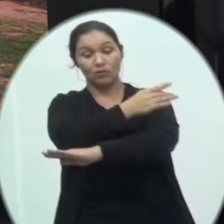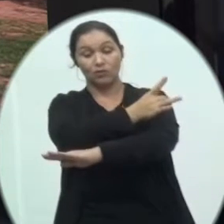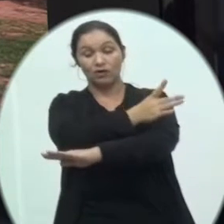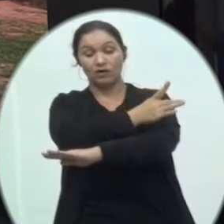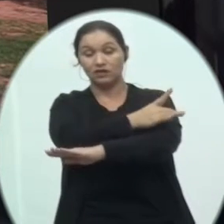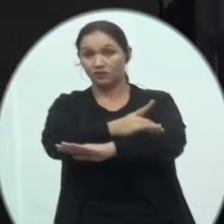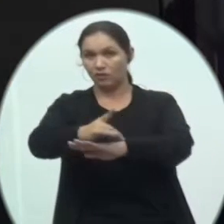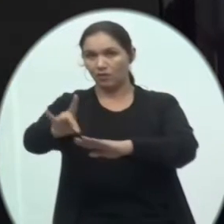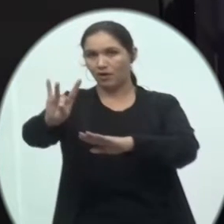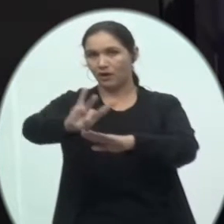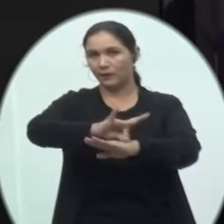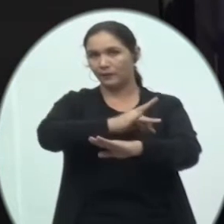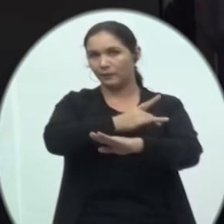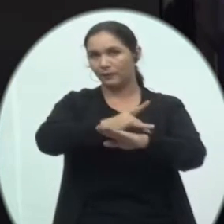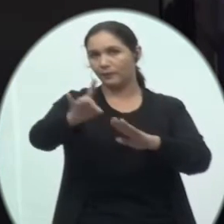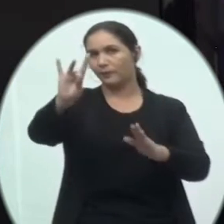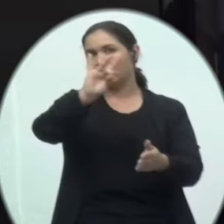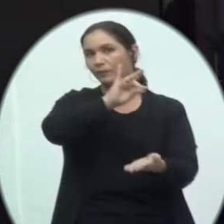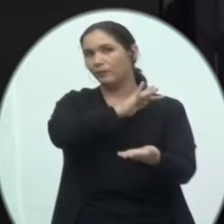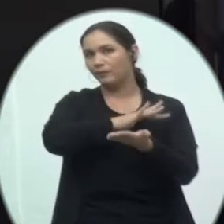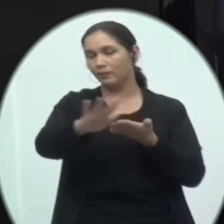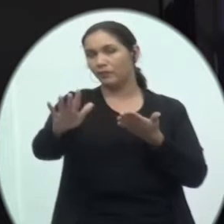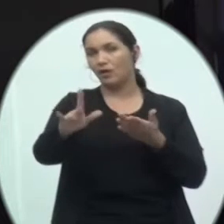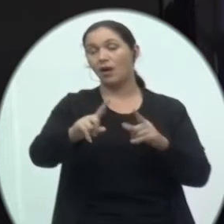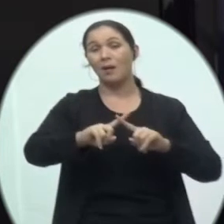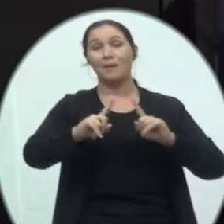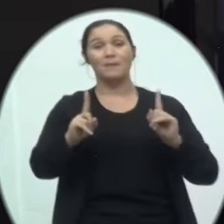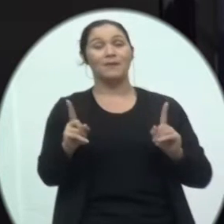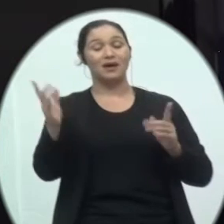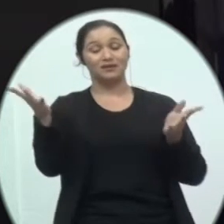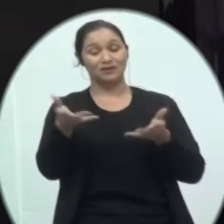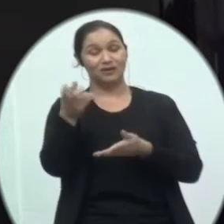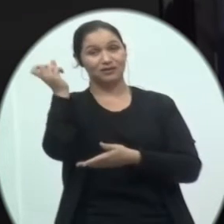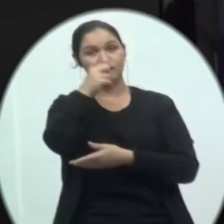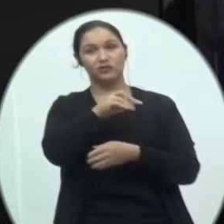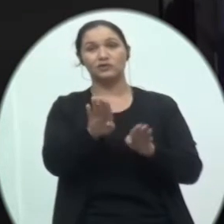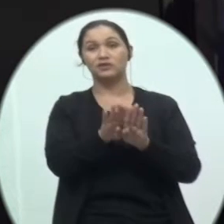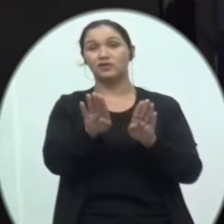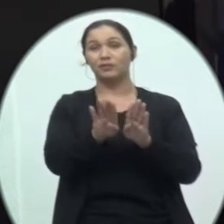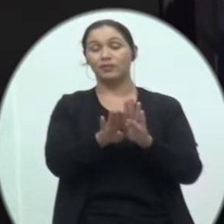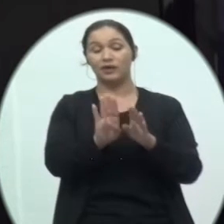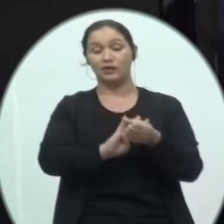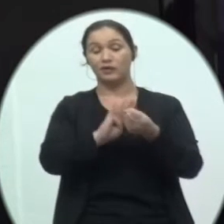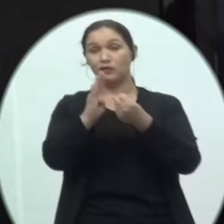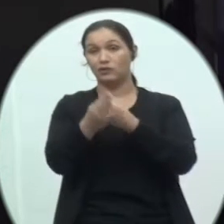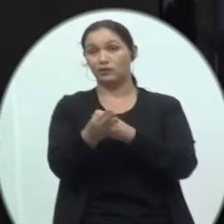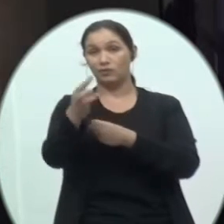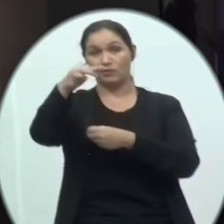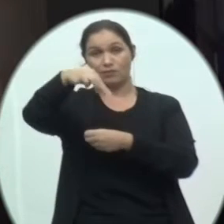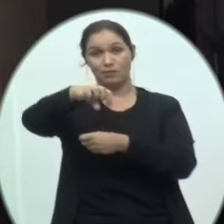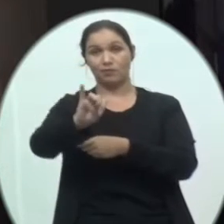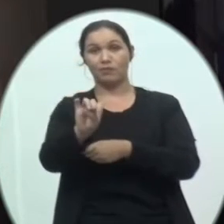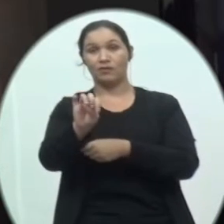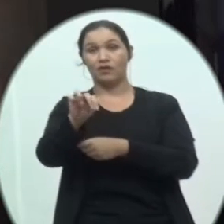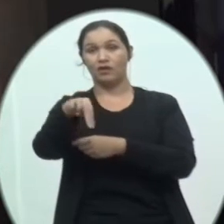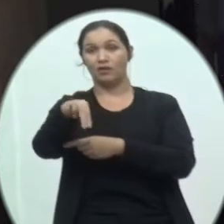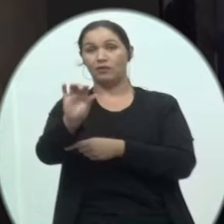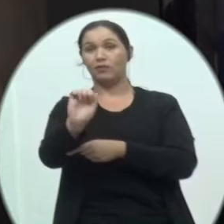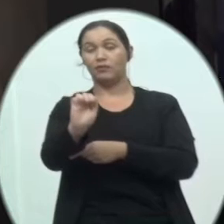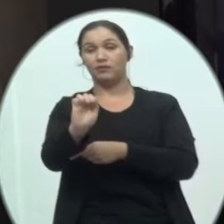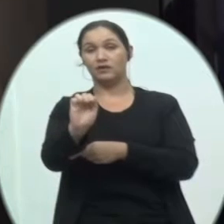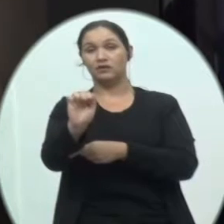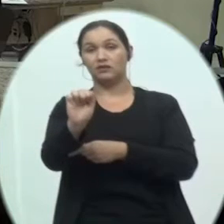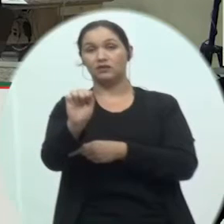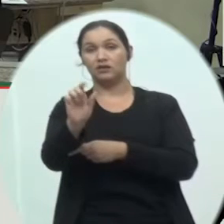a situação, ruas de ônibus, também lá na Mina do Toco, senhores acompanharam, acho que está no Facebook aí